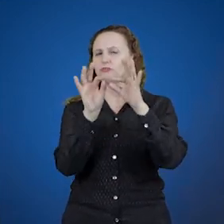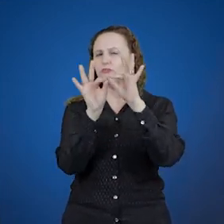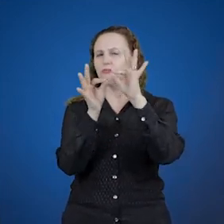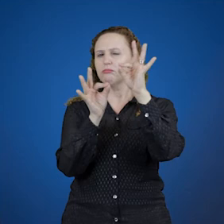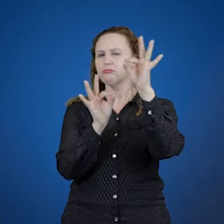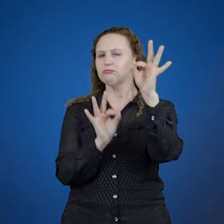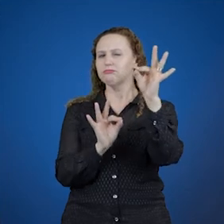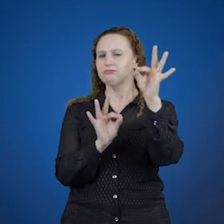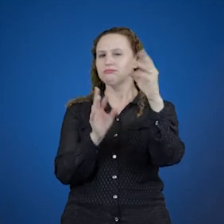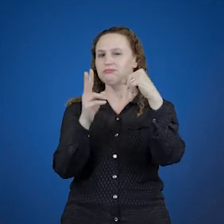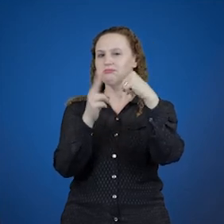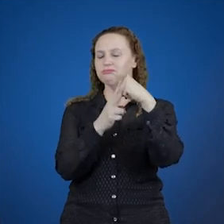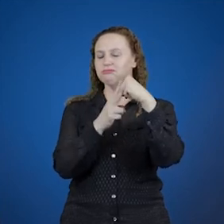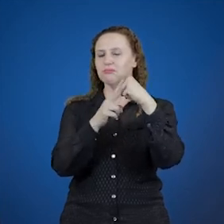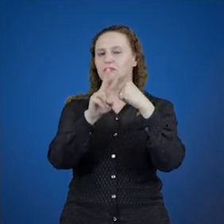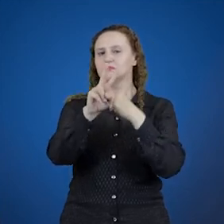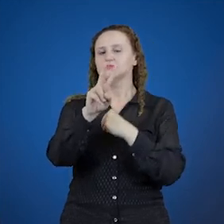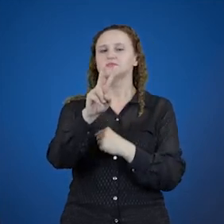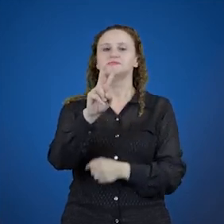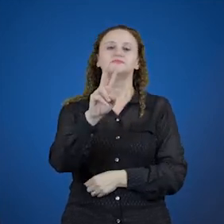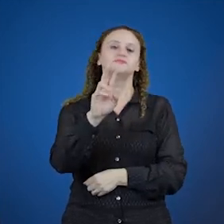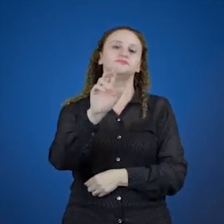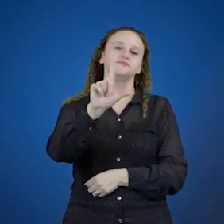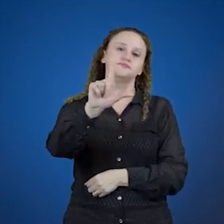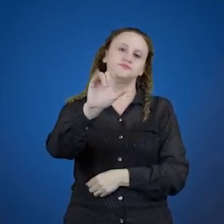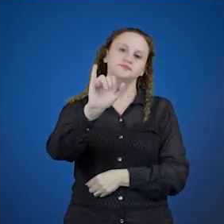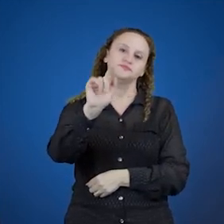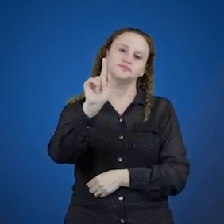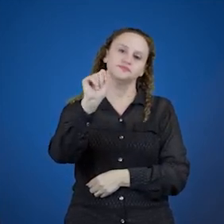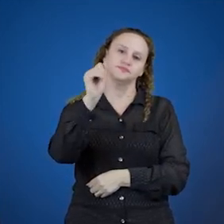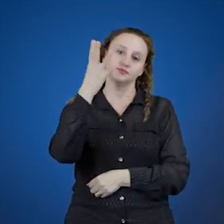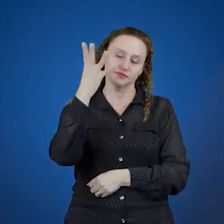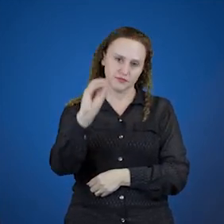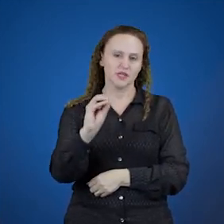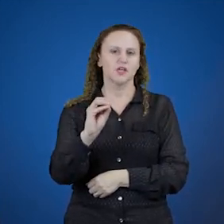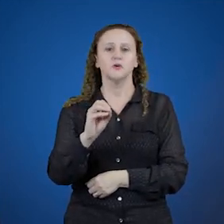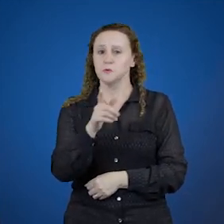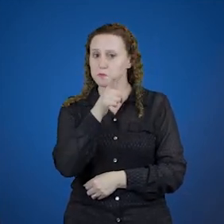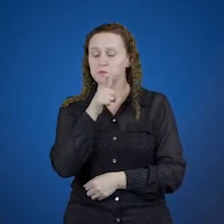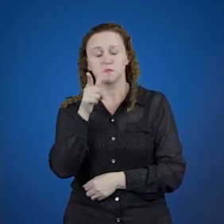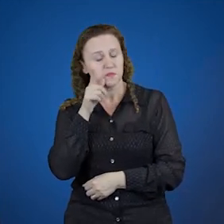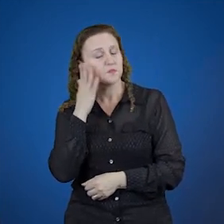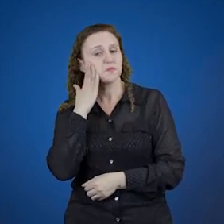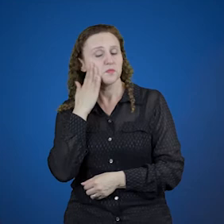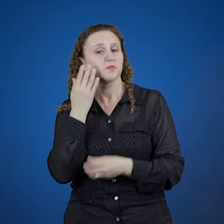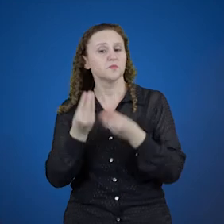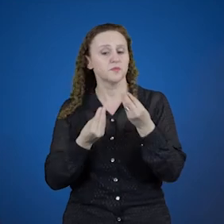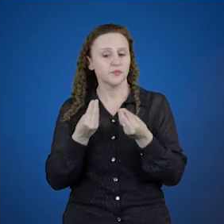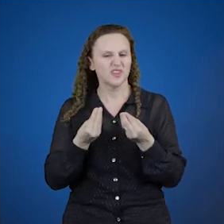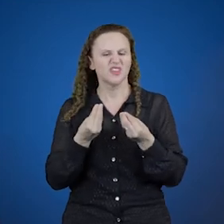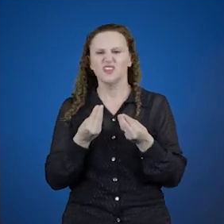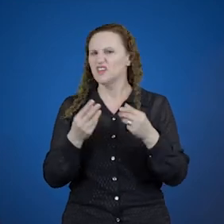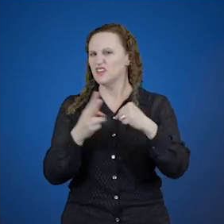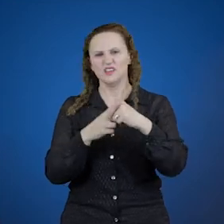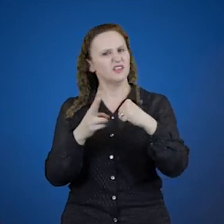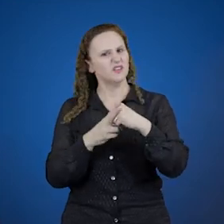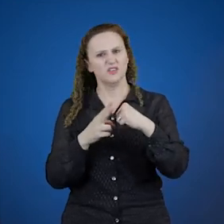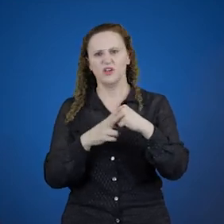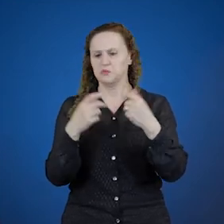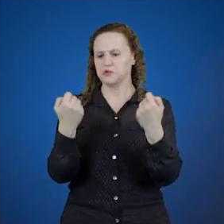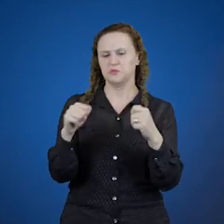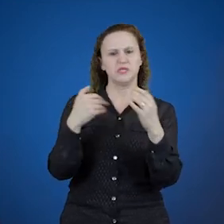verbos de ligação que veremos também isso na sequência e no latim como que funciona os verbos de ligação não